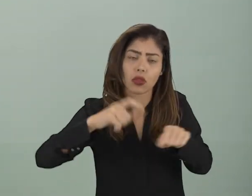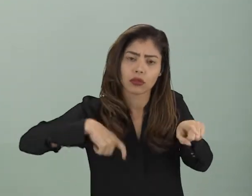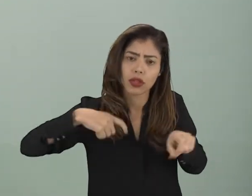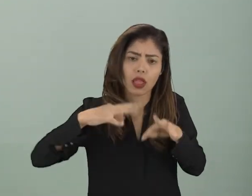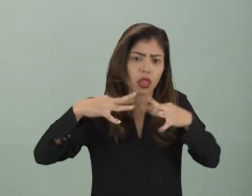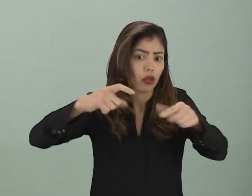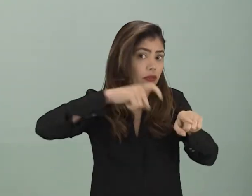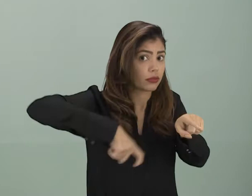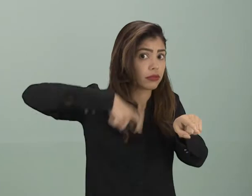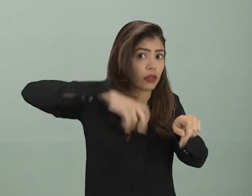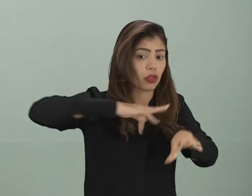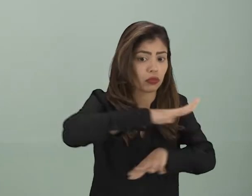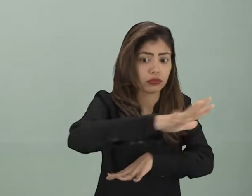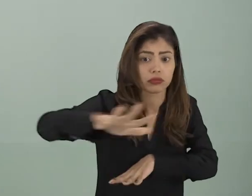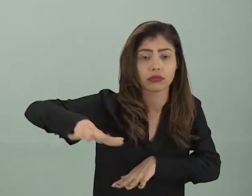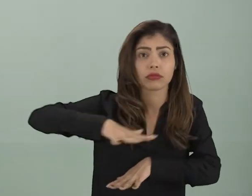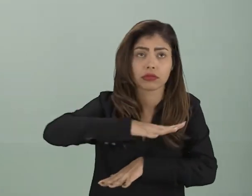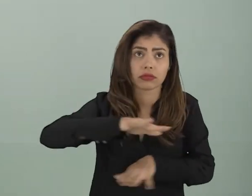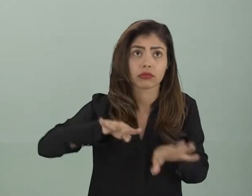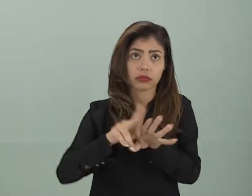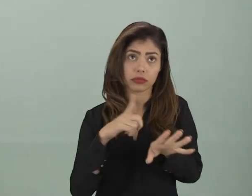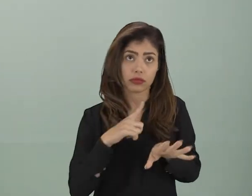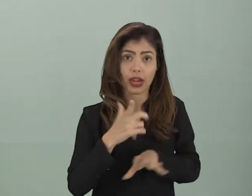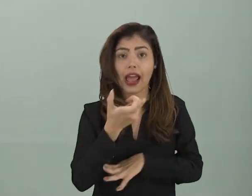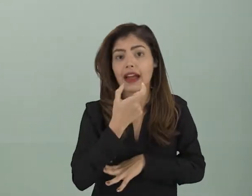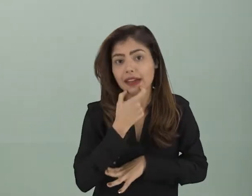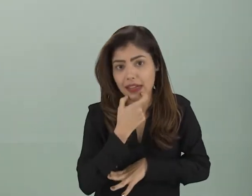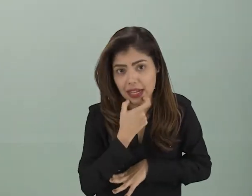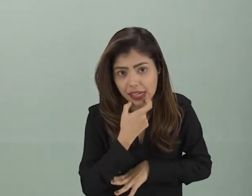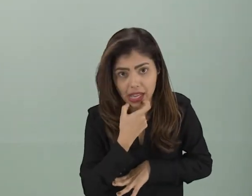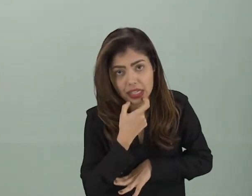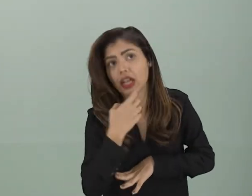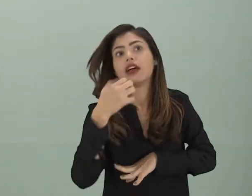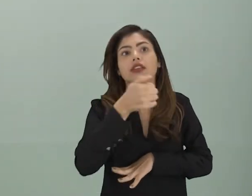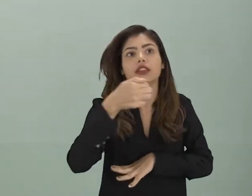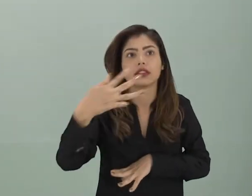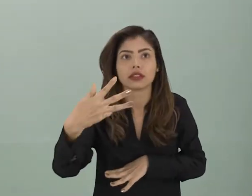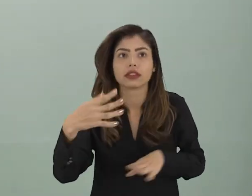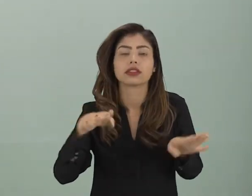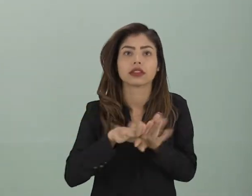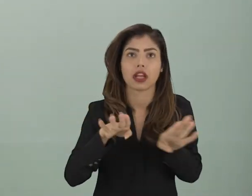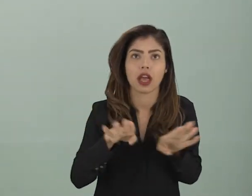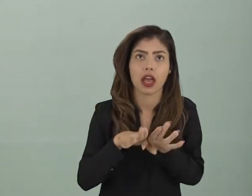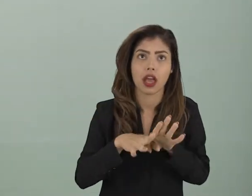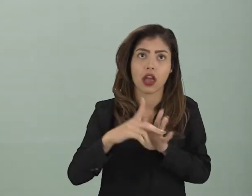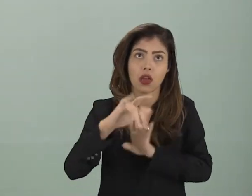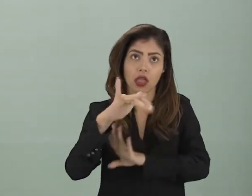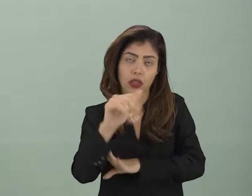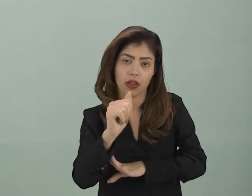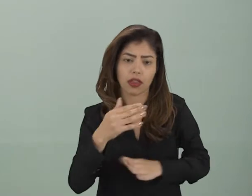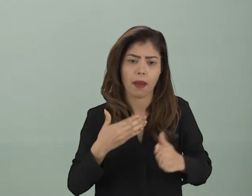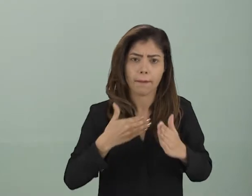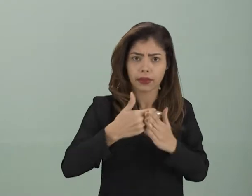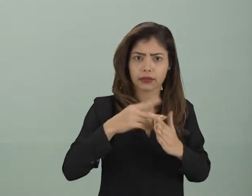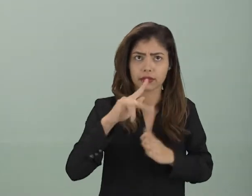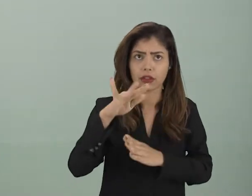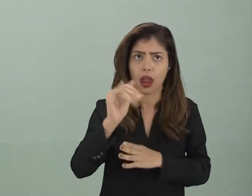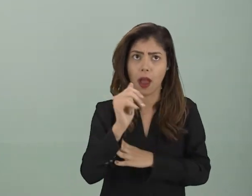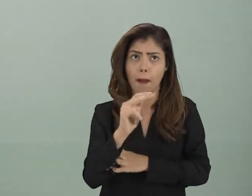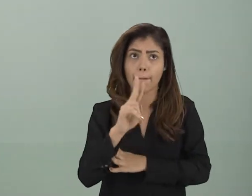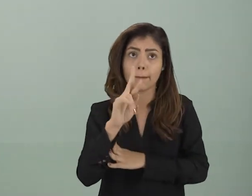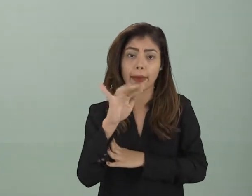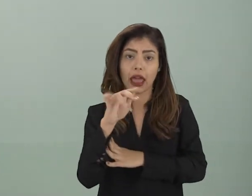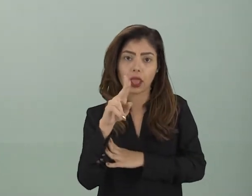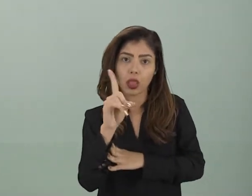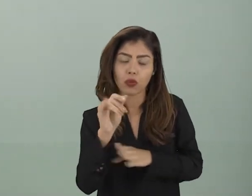todas as colônias, só que nas colônias inglesas, as 13 colônias unidas, esse pacto era um pouco mais, vamos dizer assim,